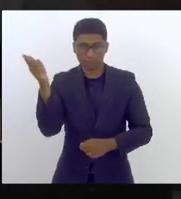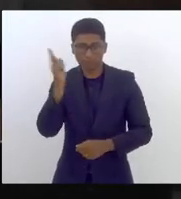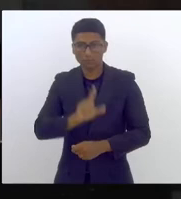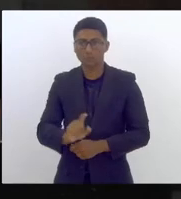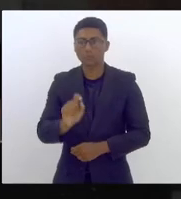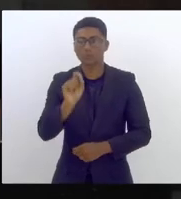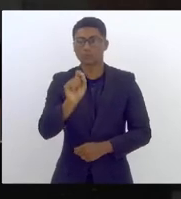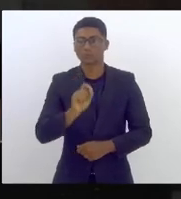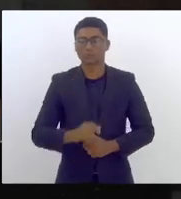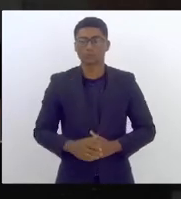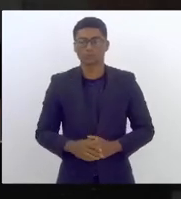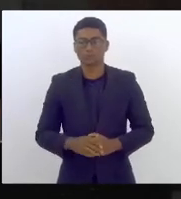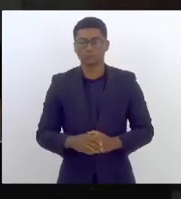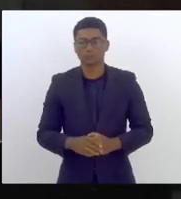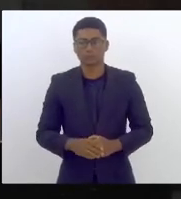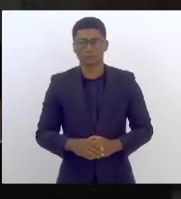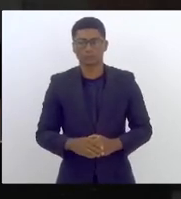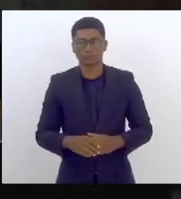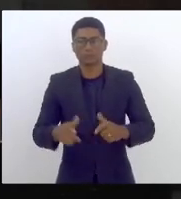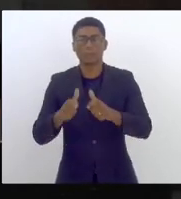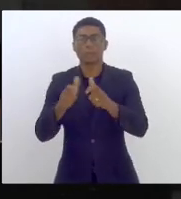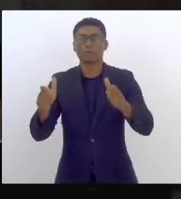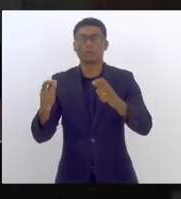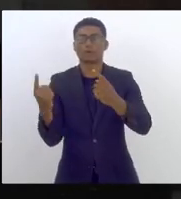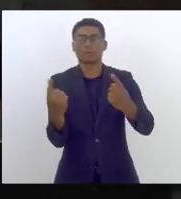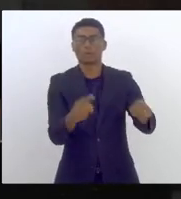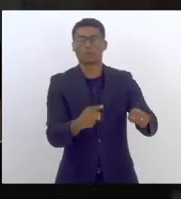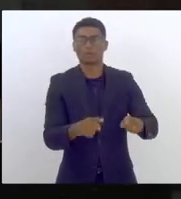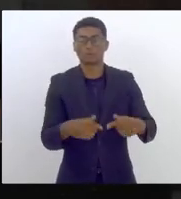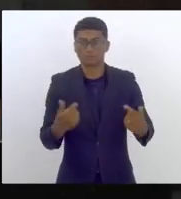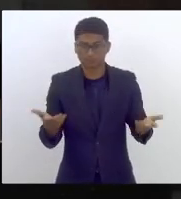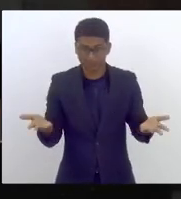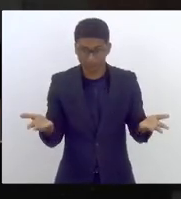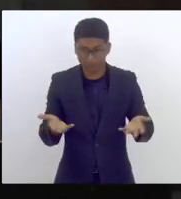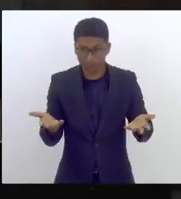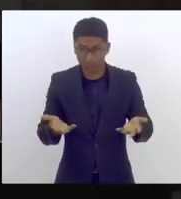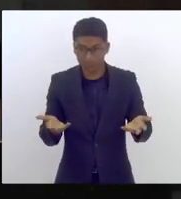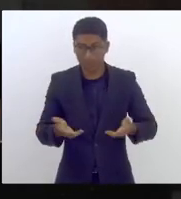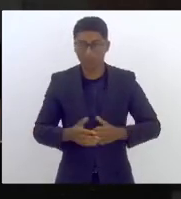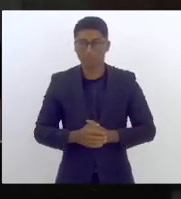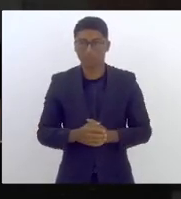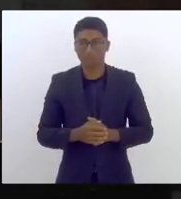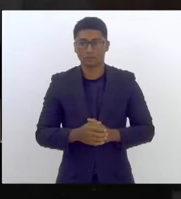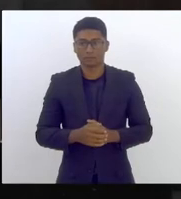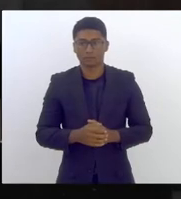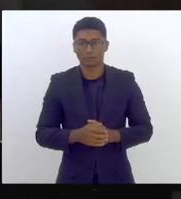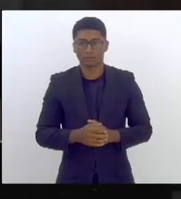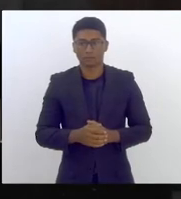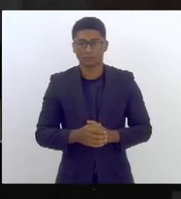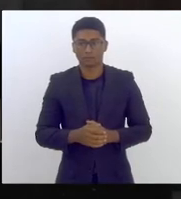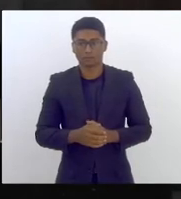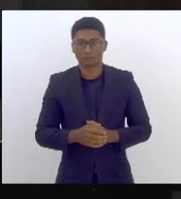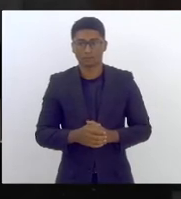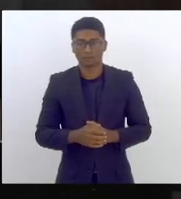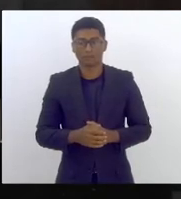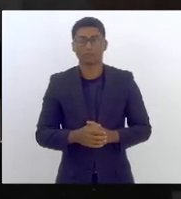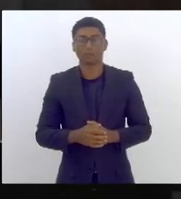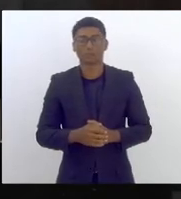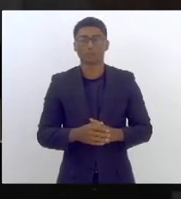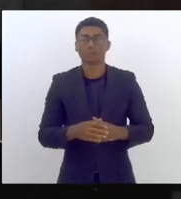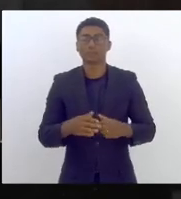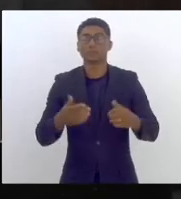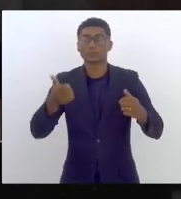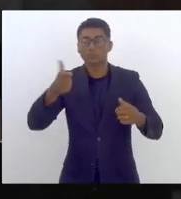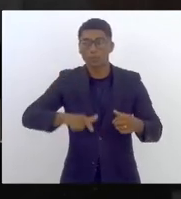unanimidade contrária e agora voltaram atrás